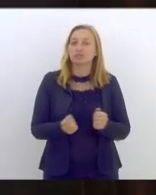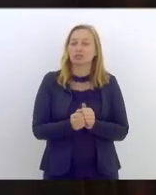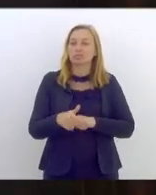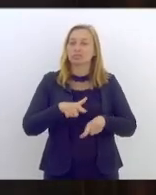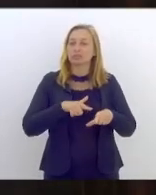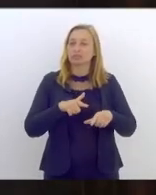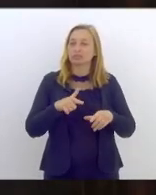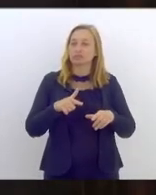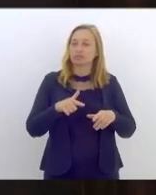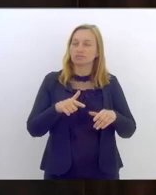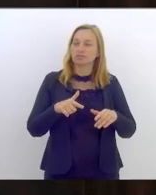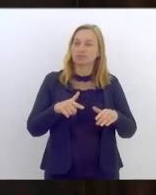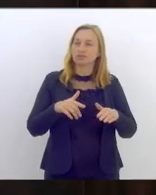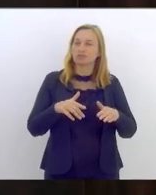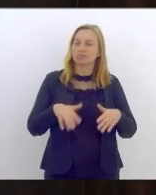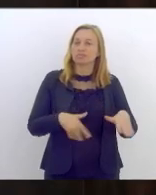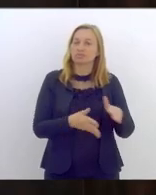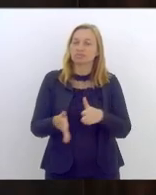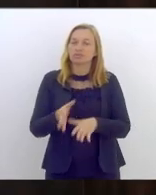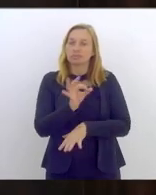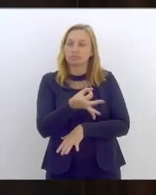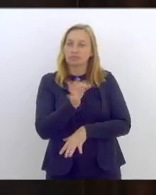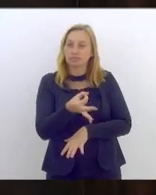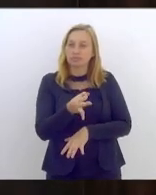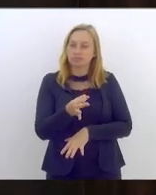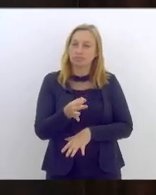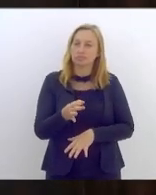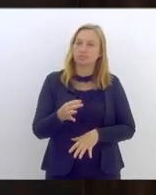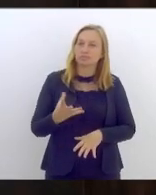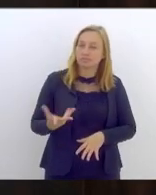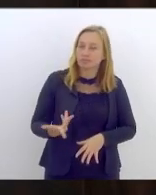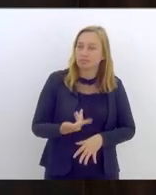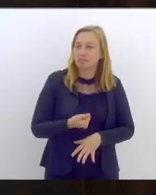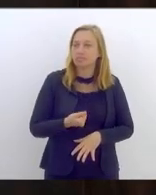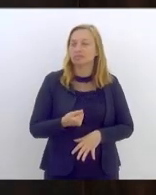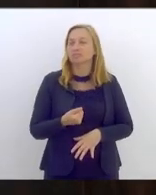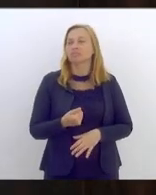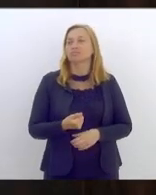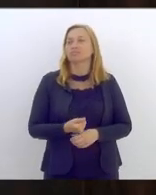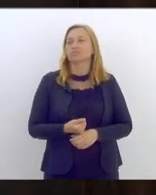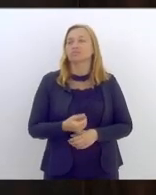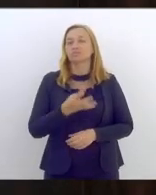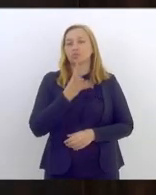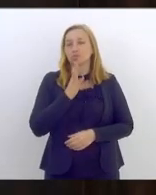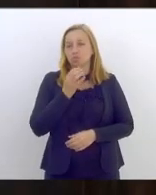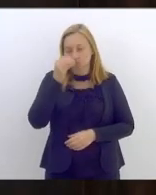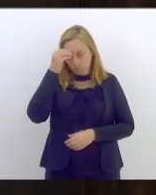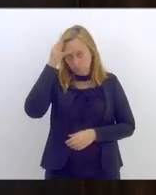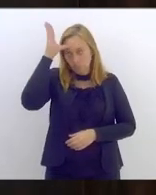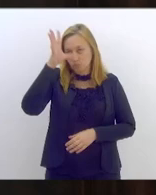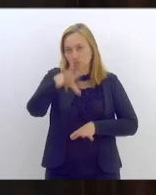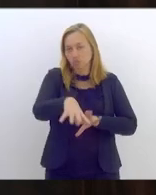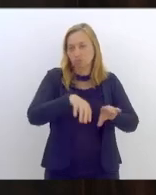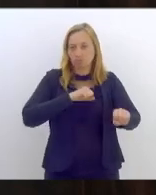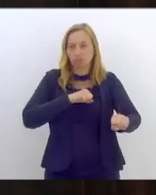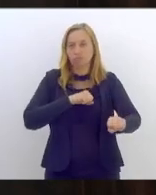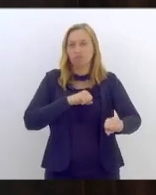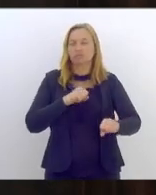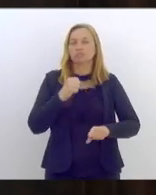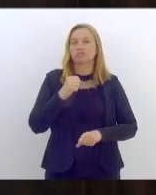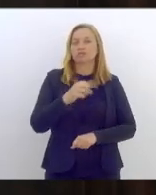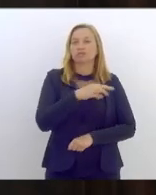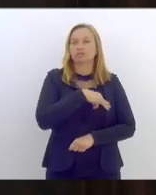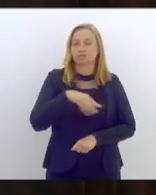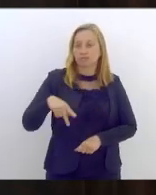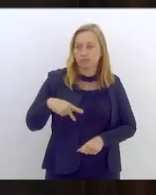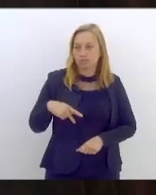com certeza é o caminho que solidifica que sedimenta que se menta o conhecimento a formação do membro do Ministério Público